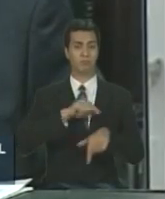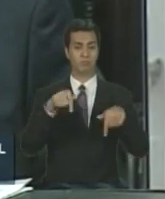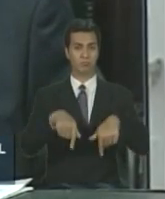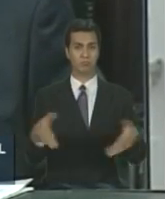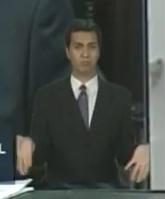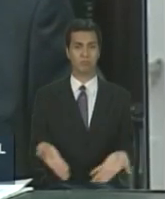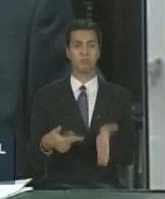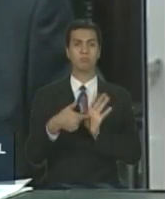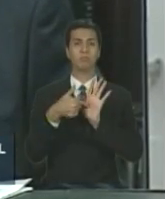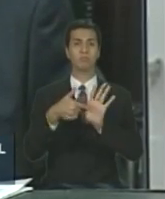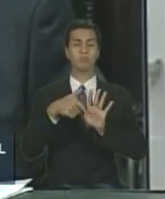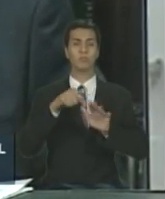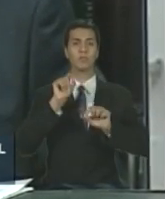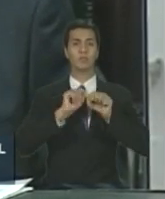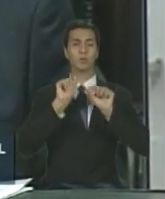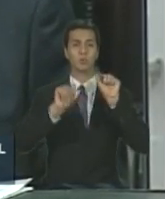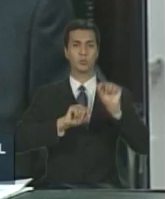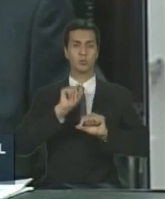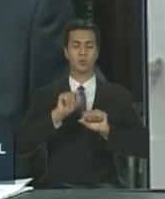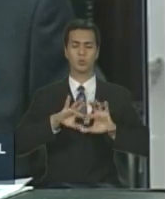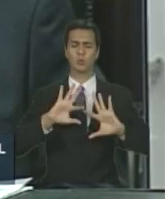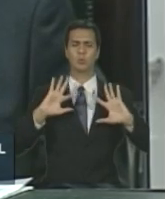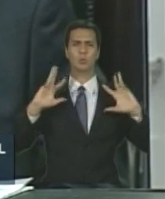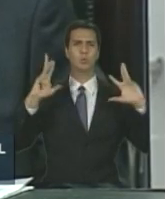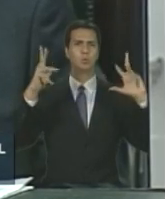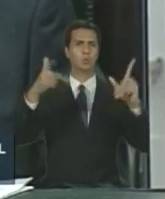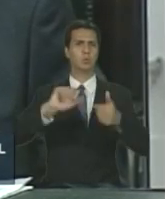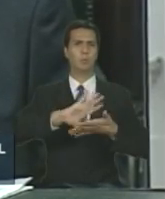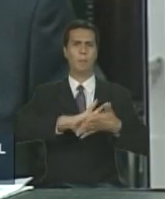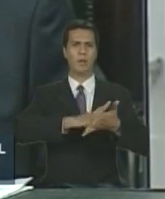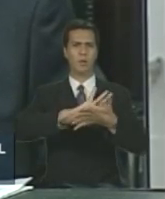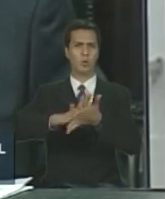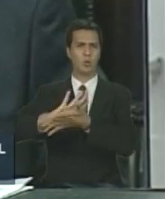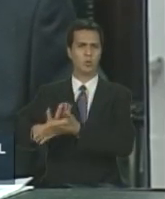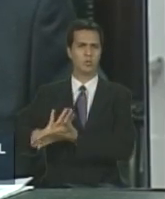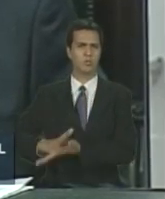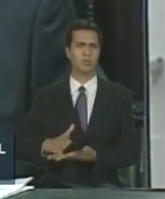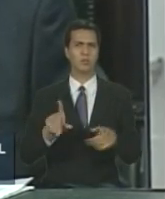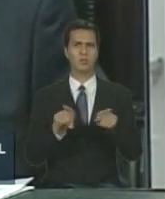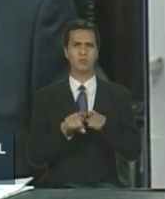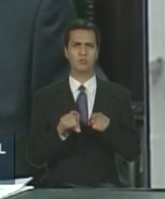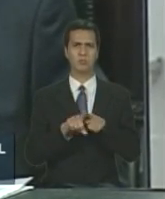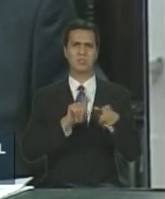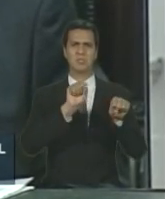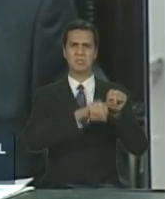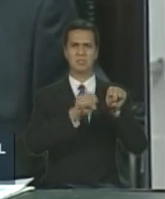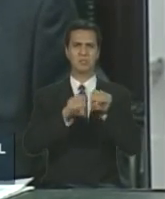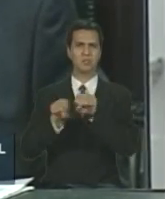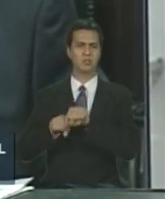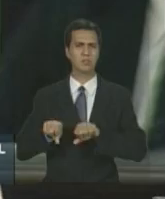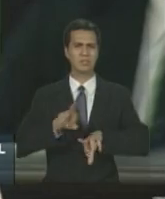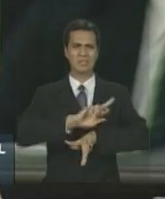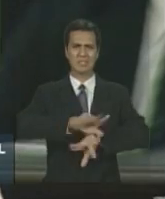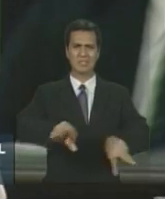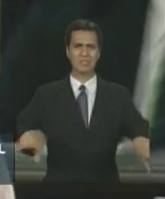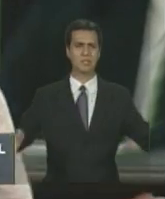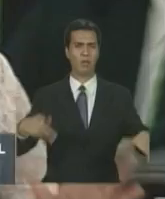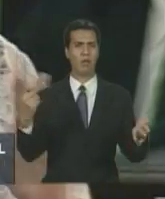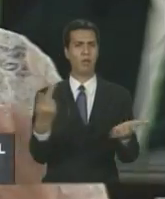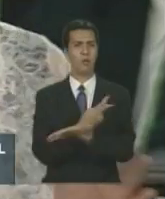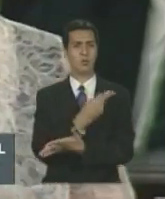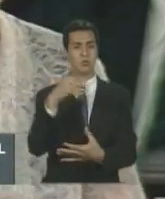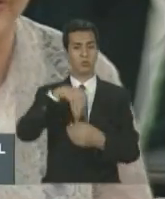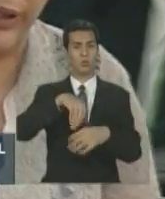manifestação contra todos os preconceitos e discriminações do mundo atual. Nós